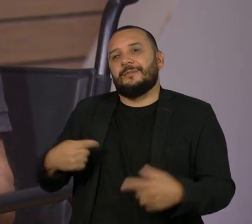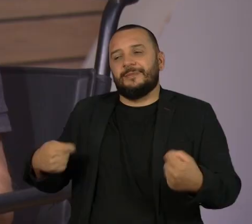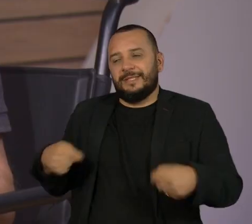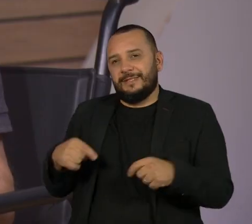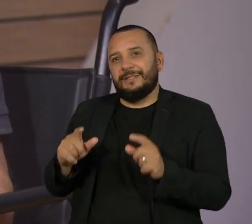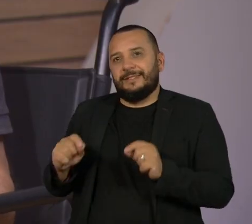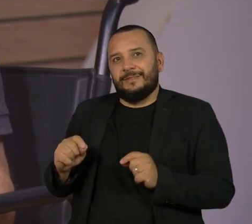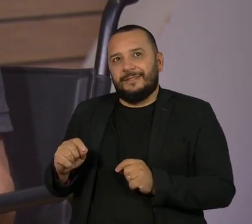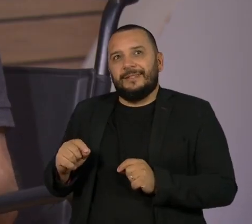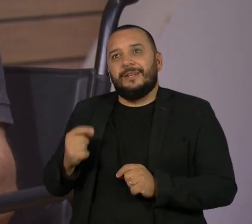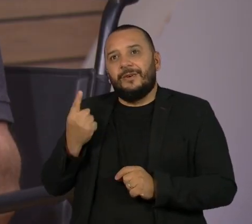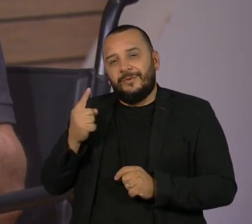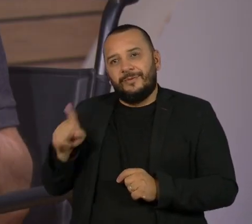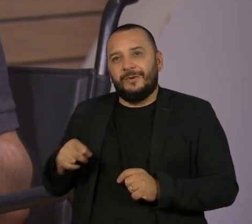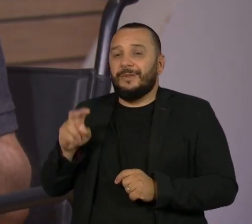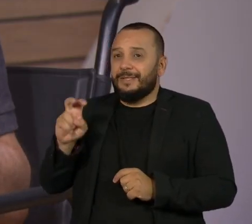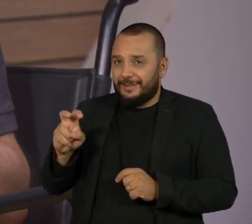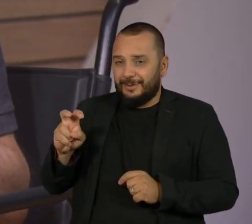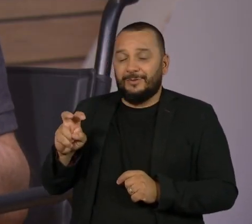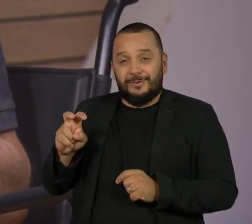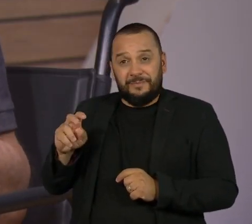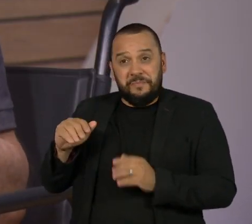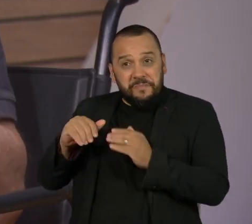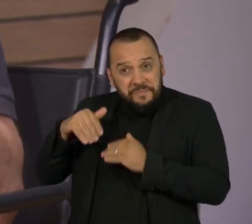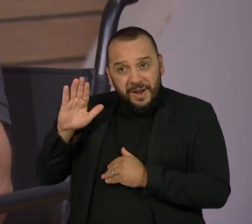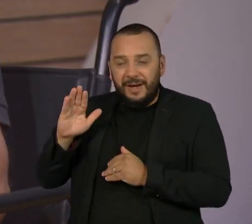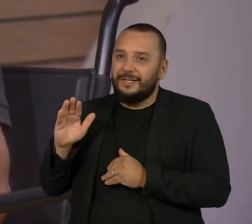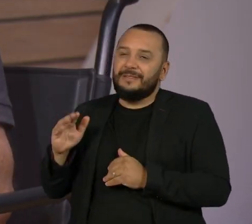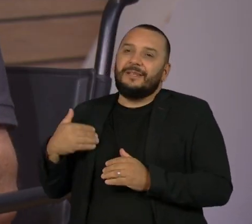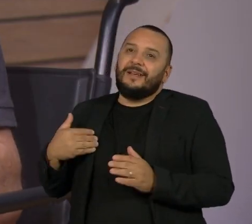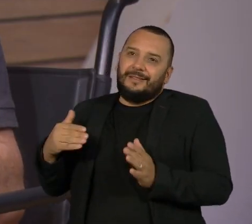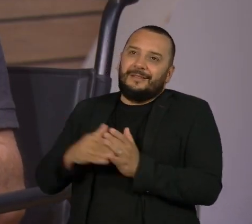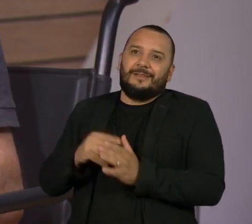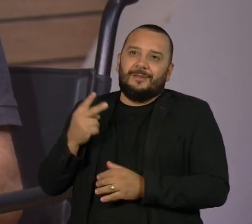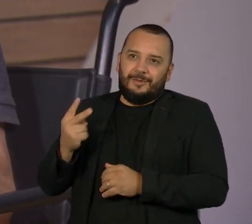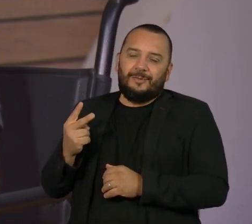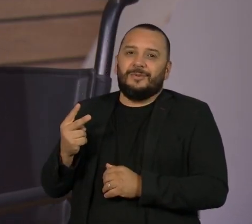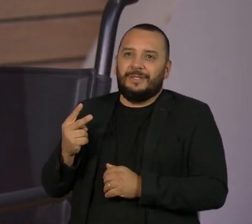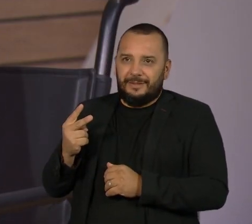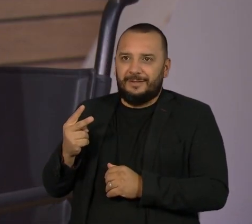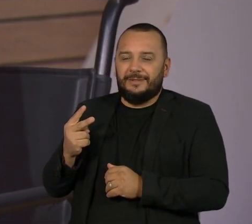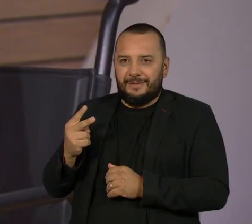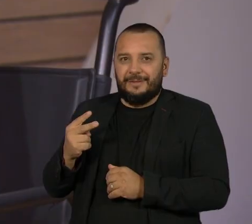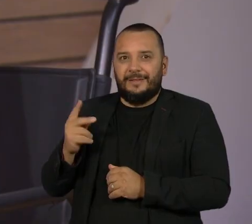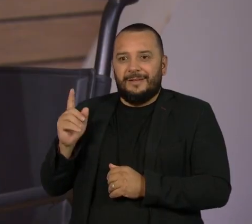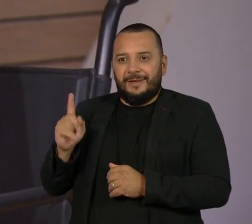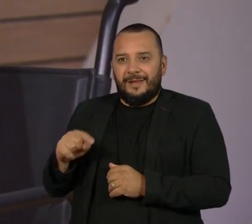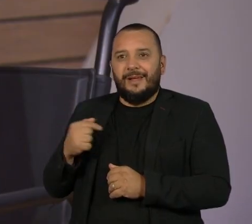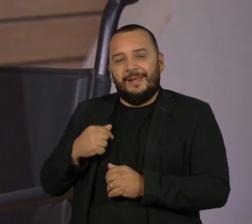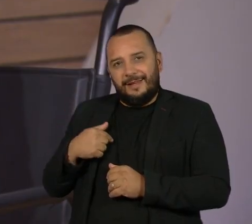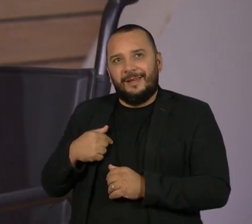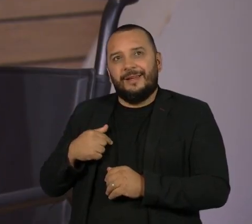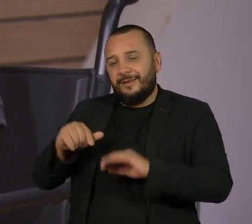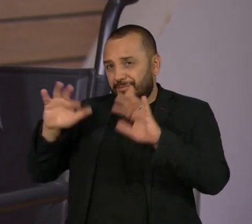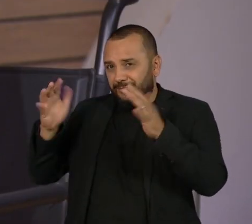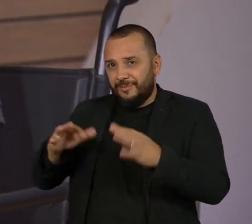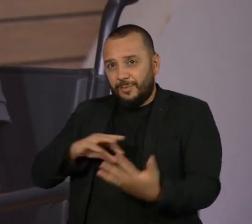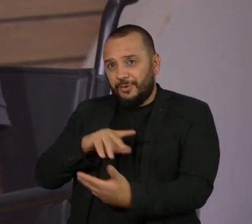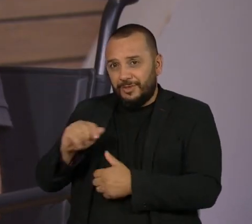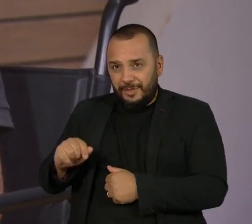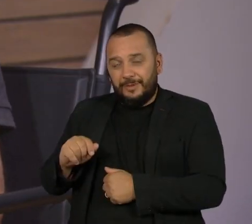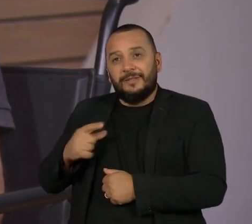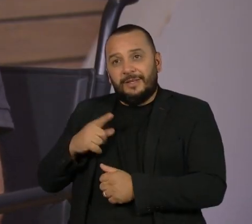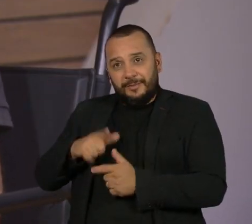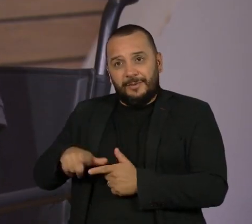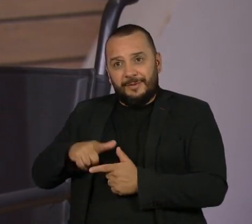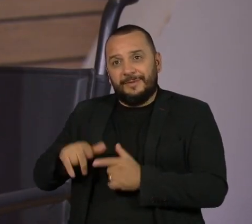forma, manter 1,5 graus. A partir daí, até 2, como já está acontecendo hoje, é uma catástrofe global e a gente vai ter